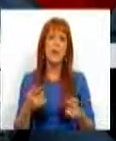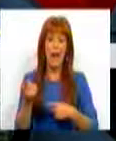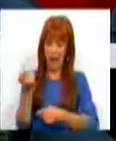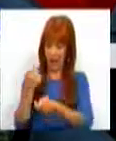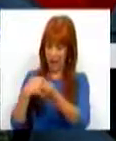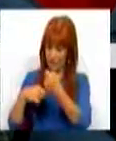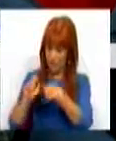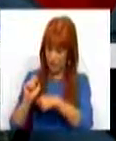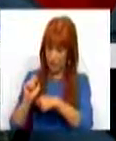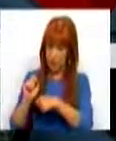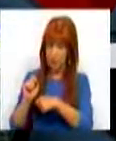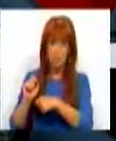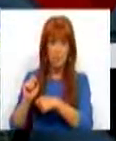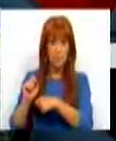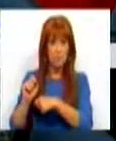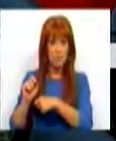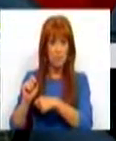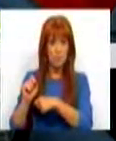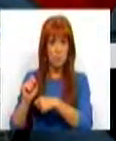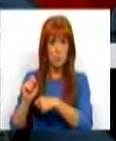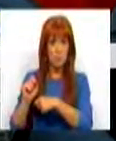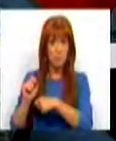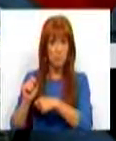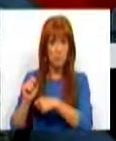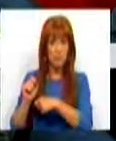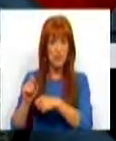portanto, perguntar-lhe,